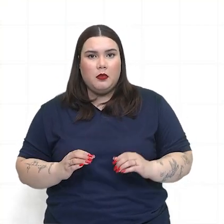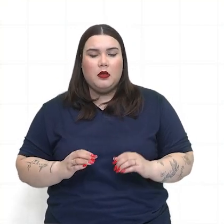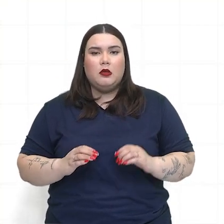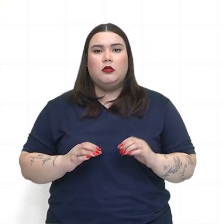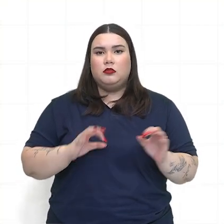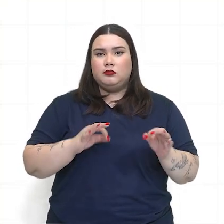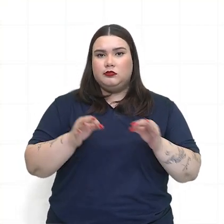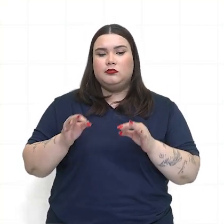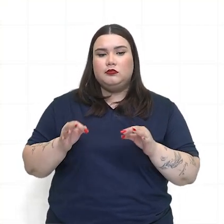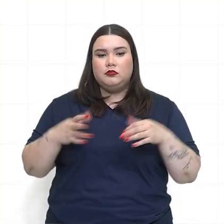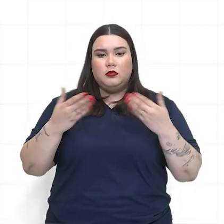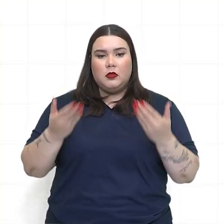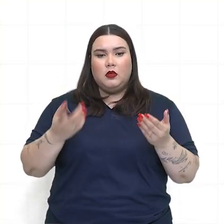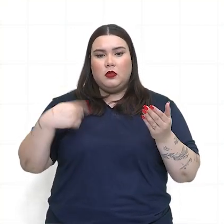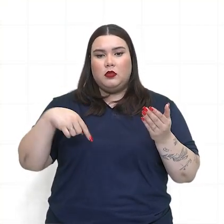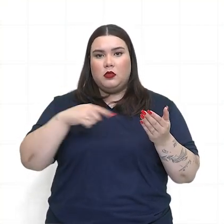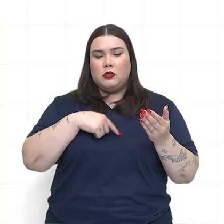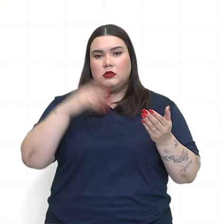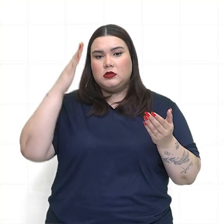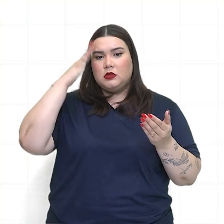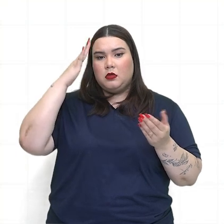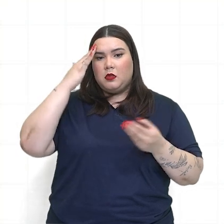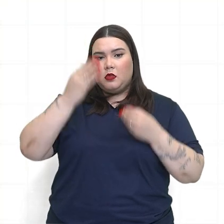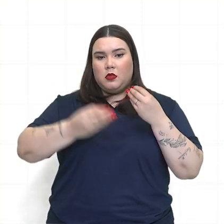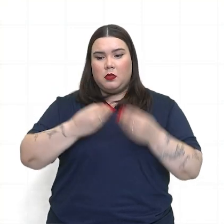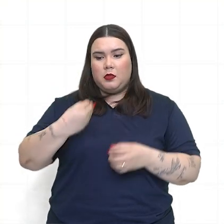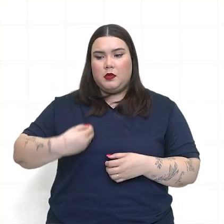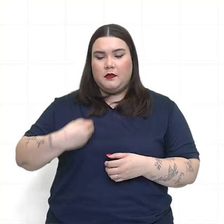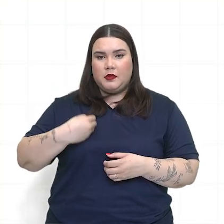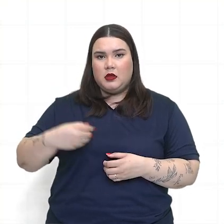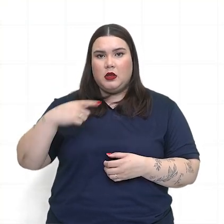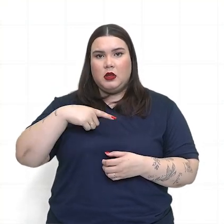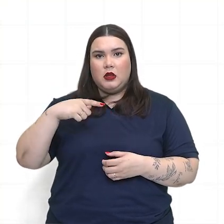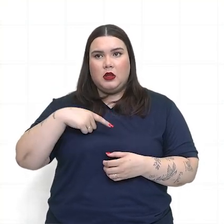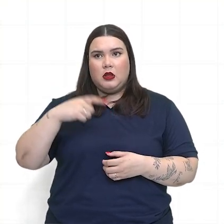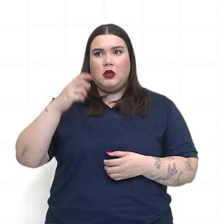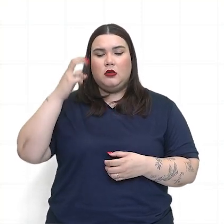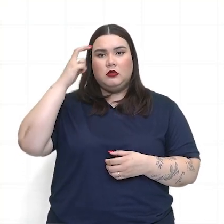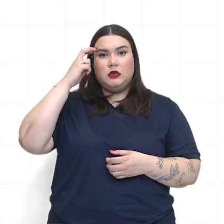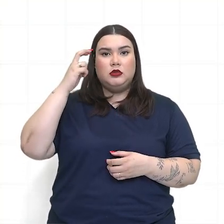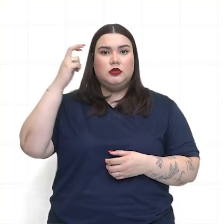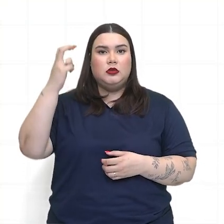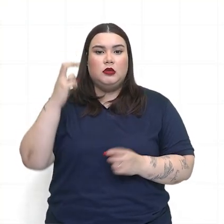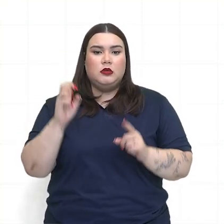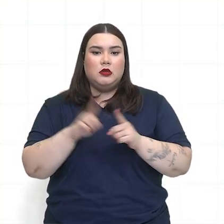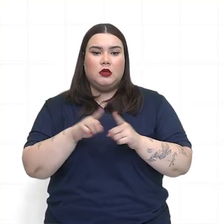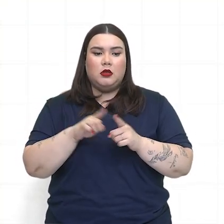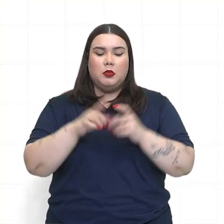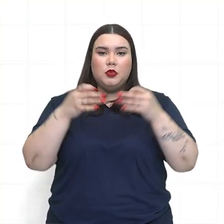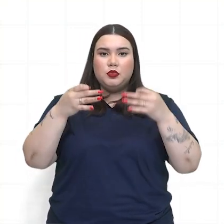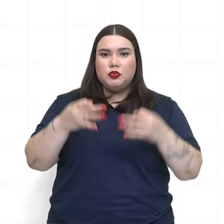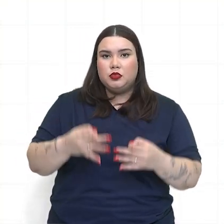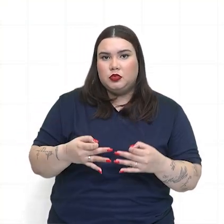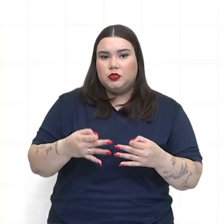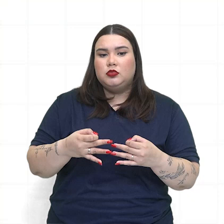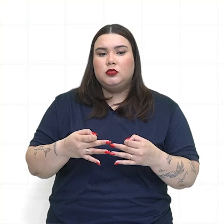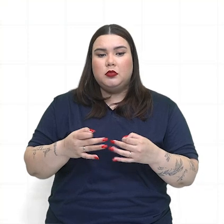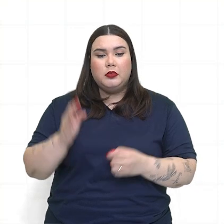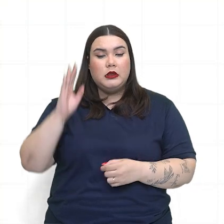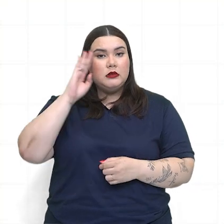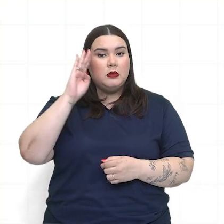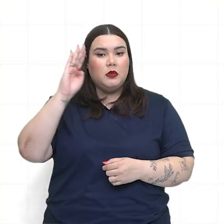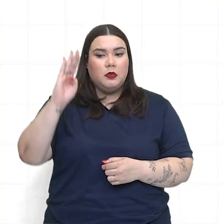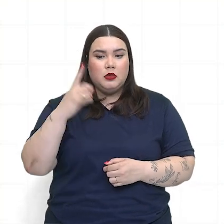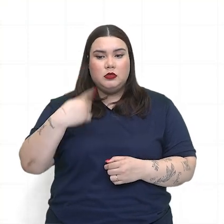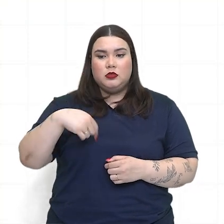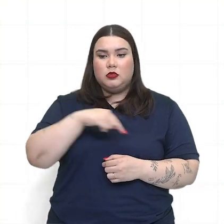os escritos sagrados vão nos ensinar como viver essa vida com sabedoria e justiça. E, acima de